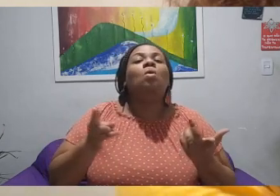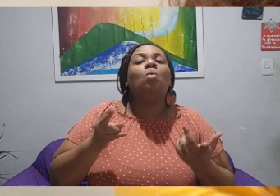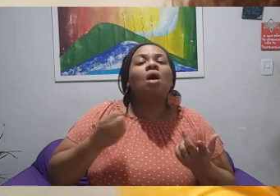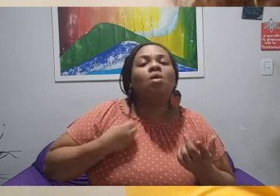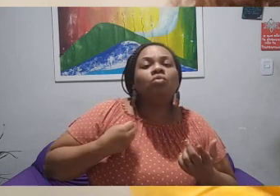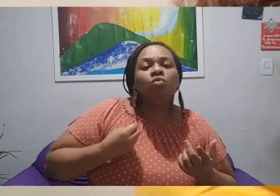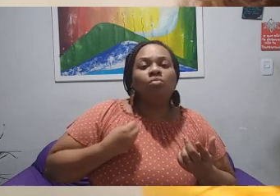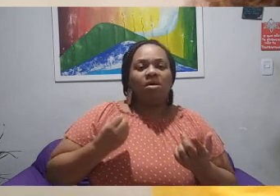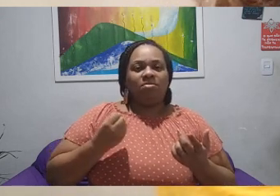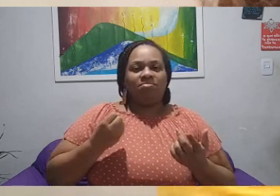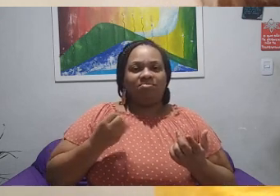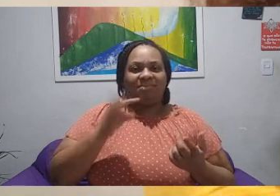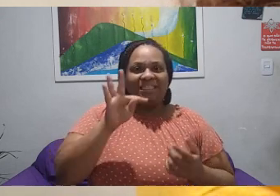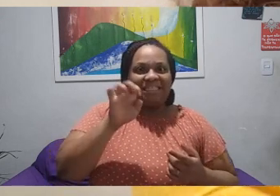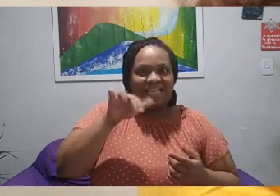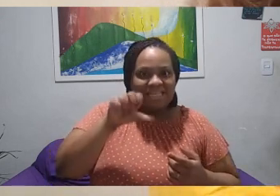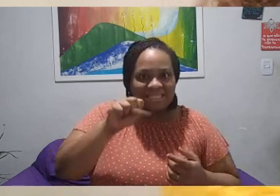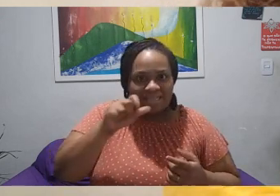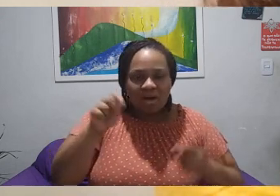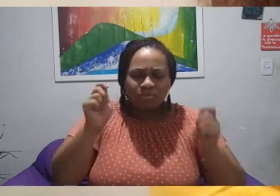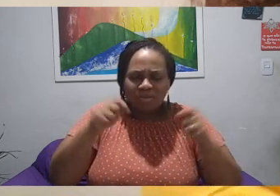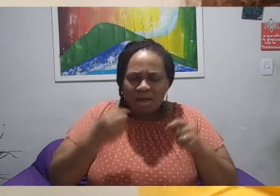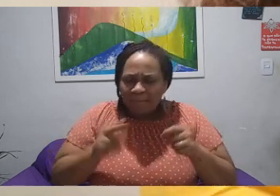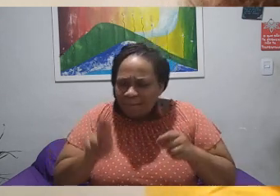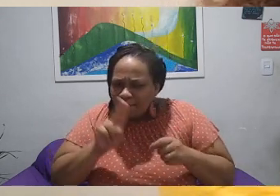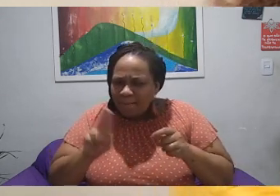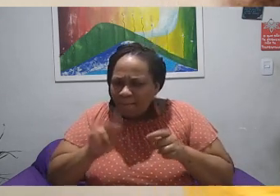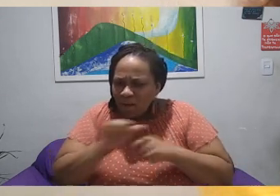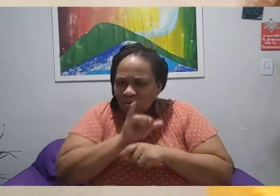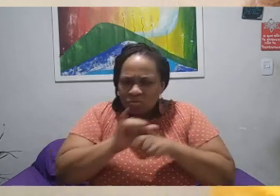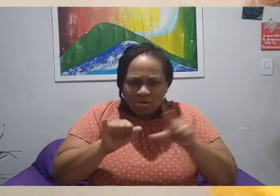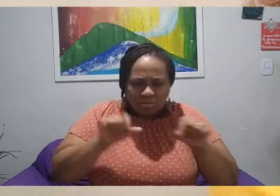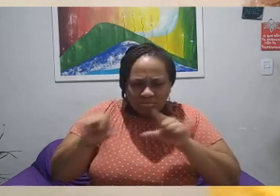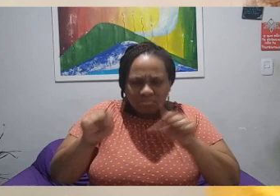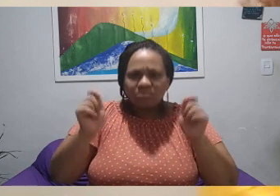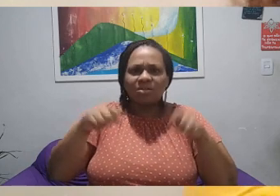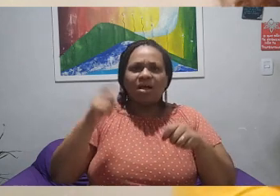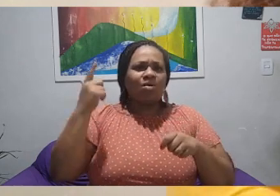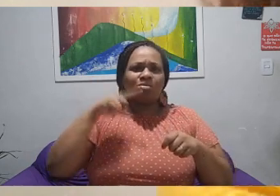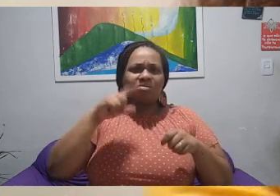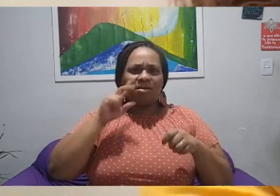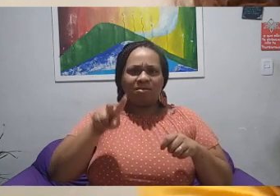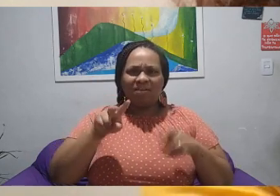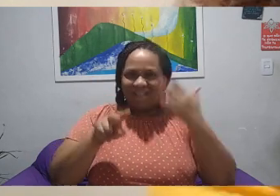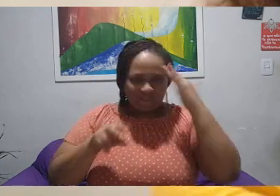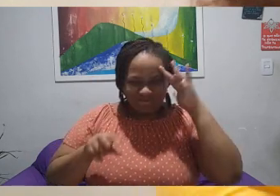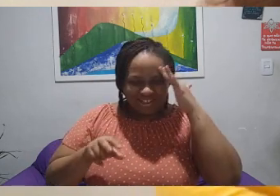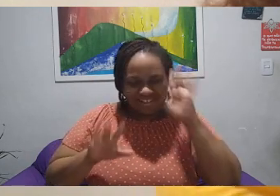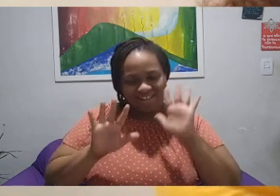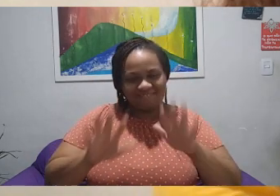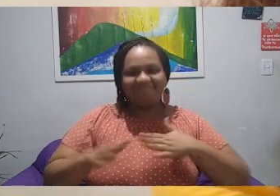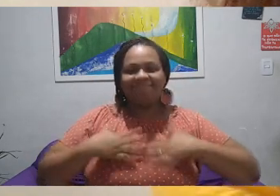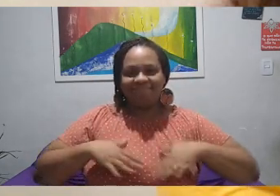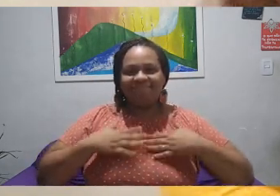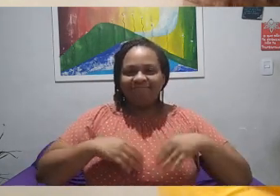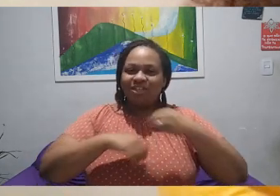corrente. Dá para saber o valor da corrente usando a tensão e a resistência. E o valor da resistência usando a tensão e a corrente. Não entendeu